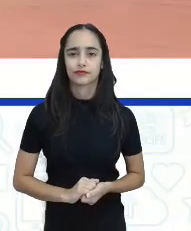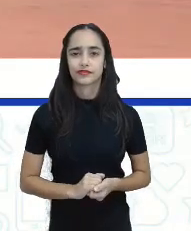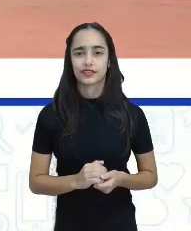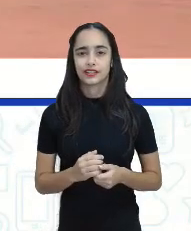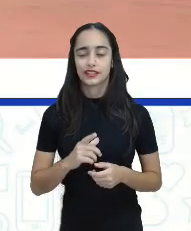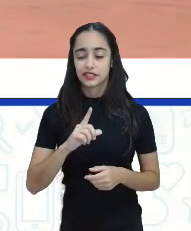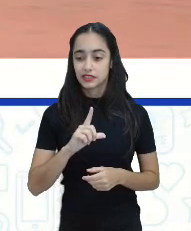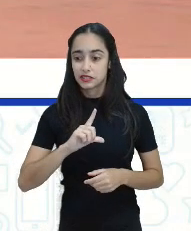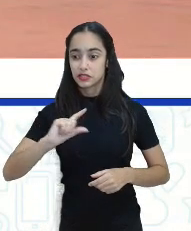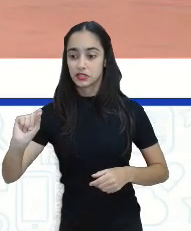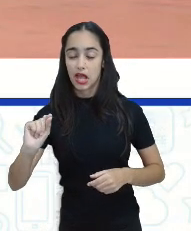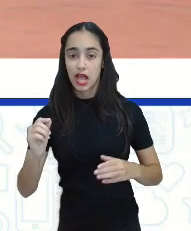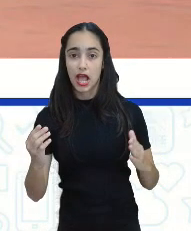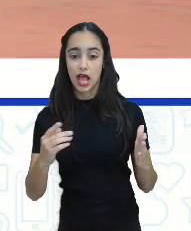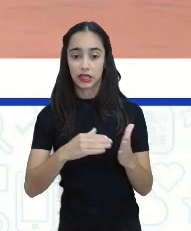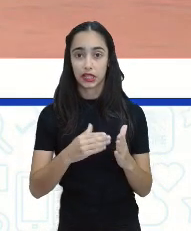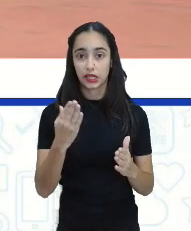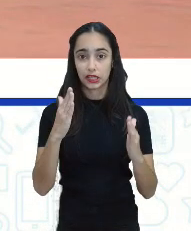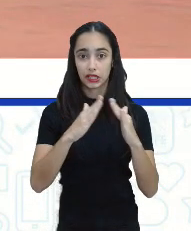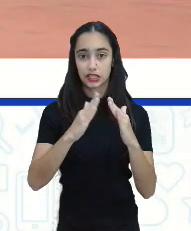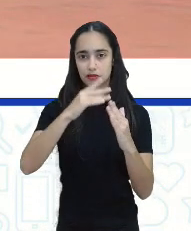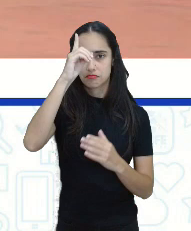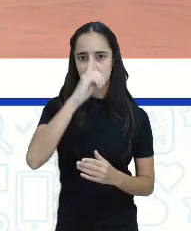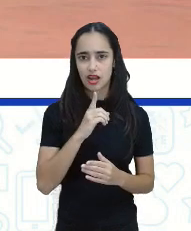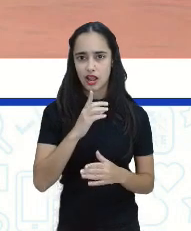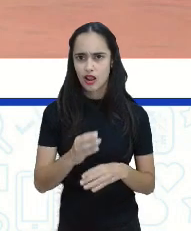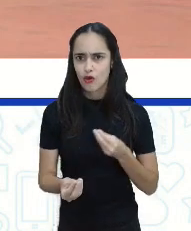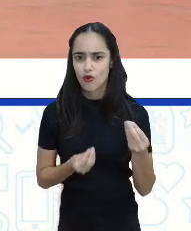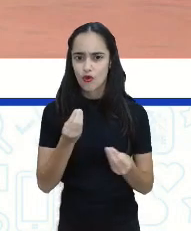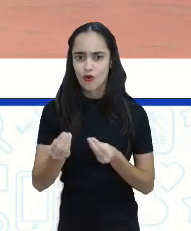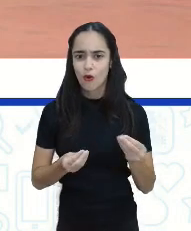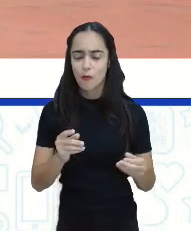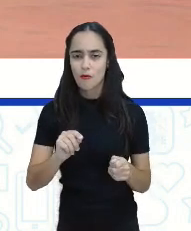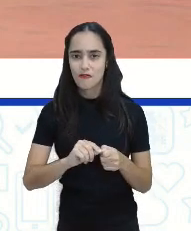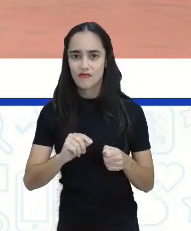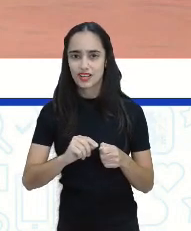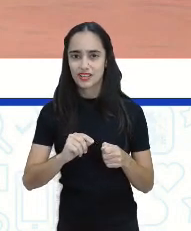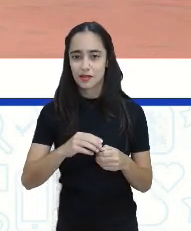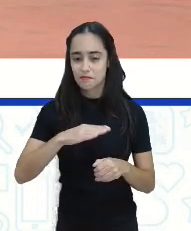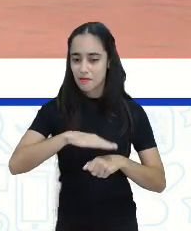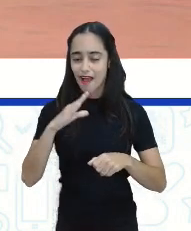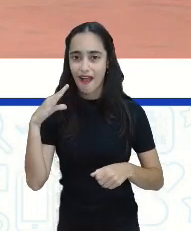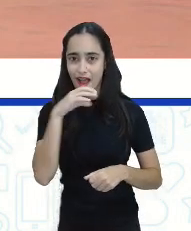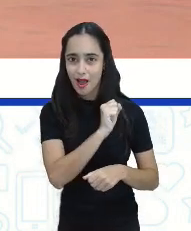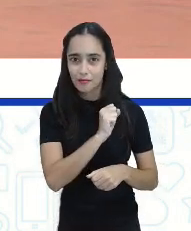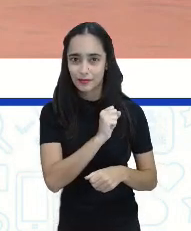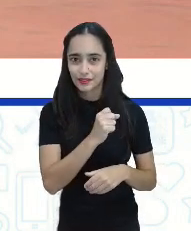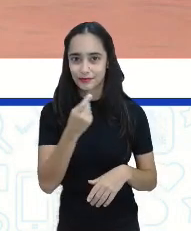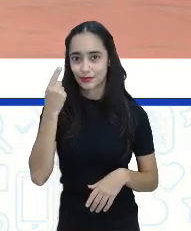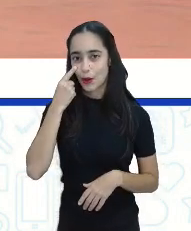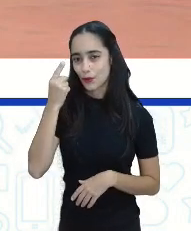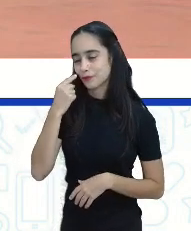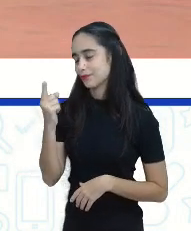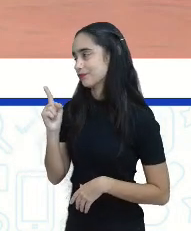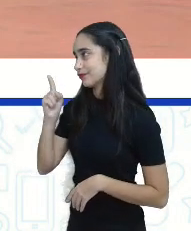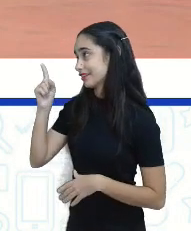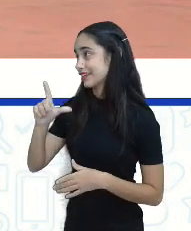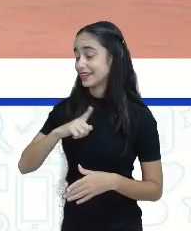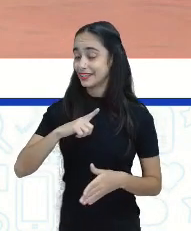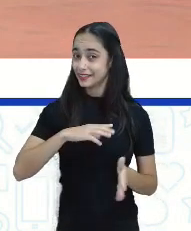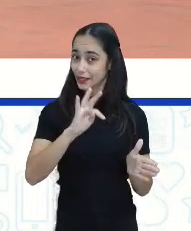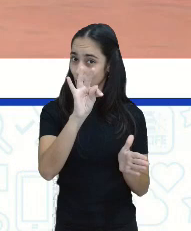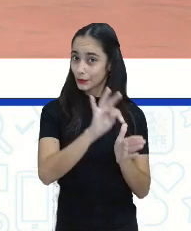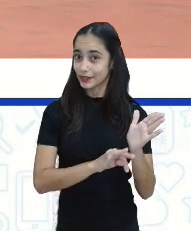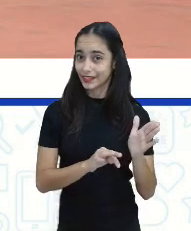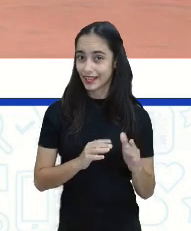vai, então, essa questão da mobilidade urbana no Brasil? Então, tá aí no textozinho, o boyzinho aí esse negócio aí,